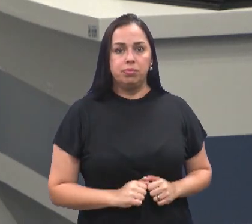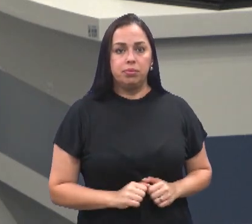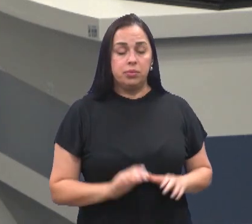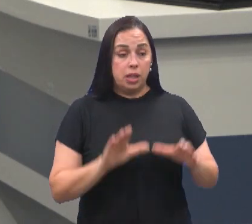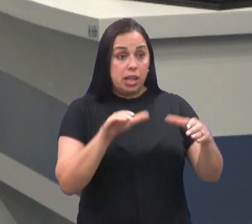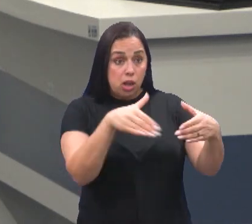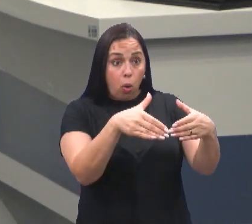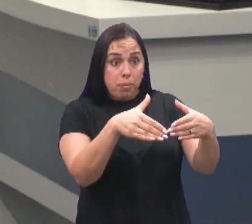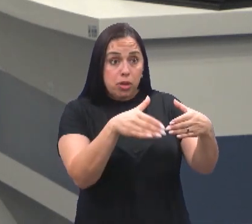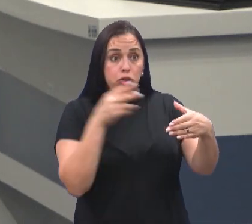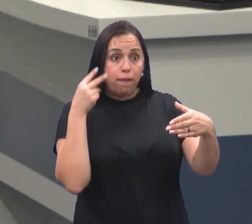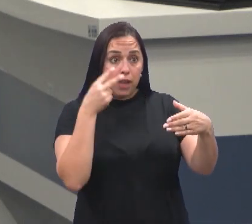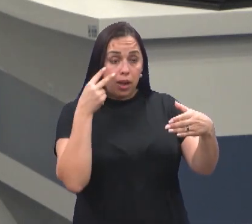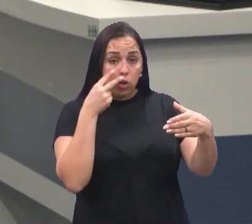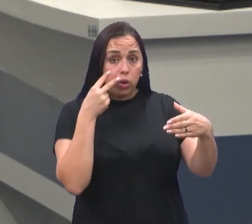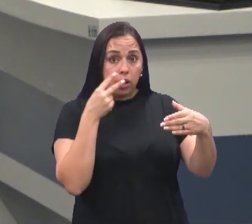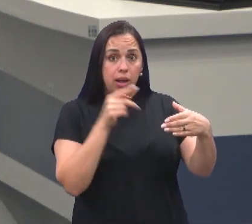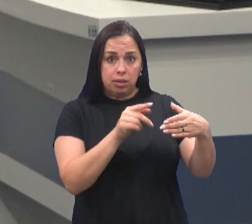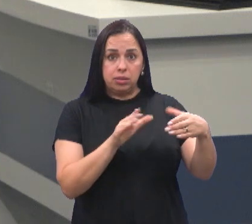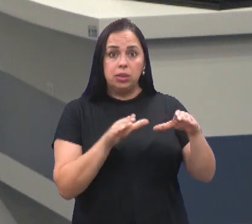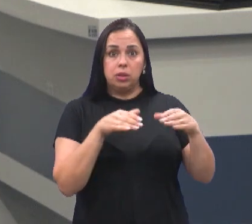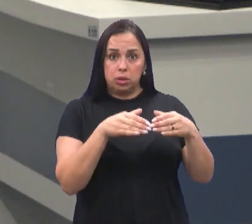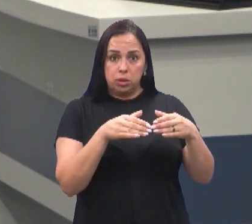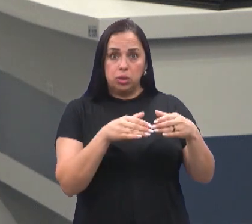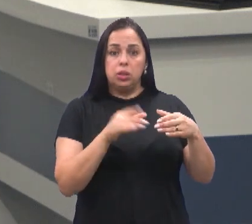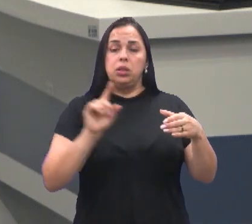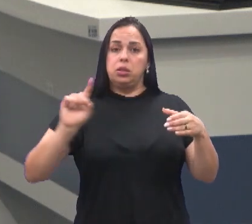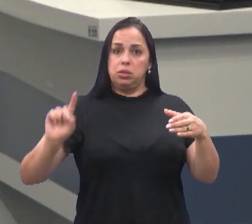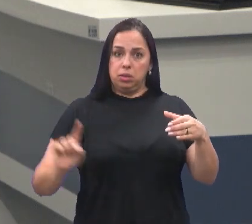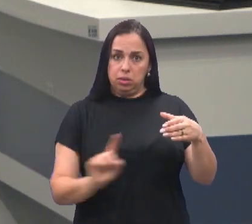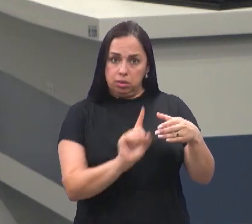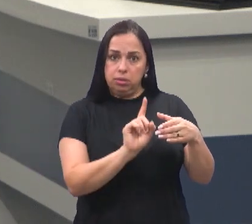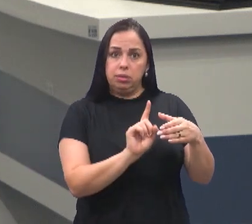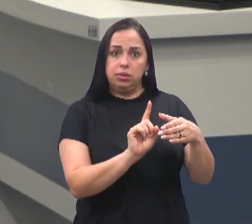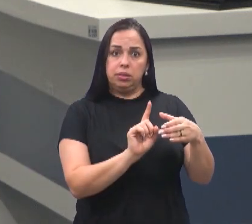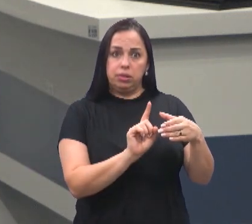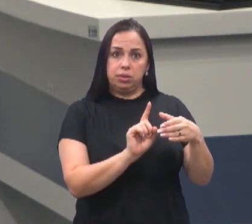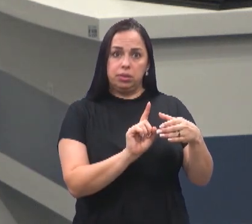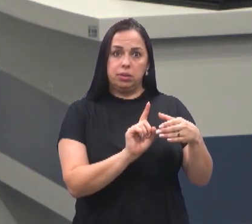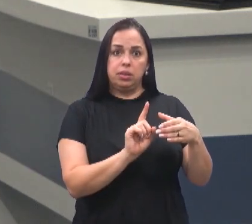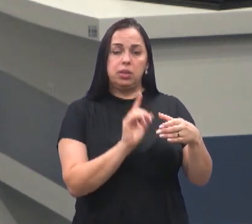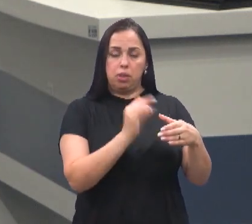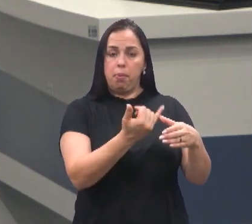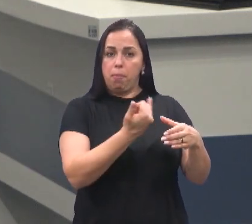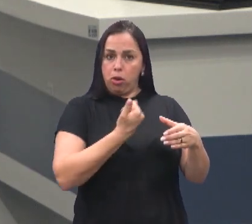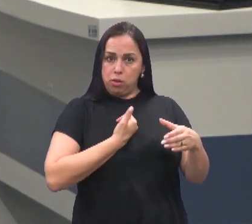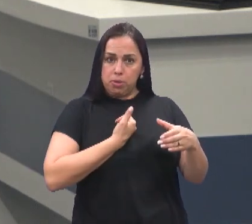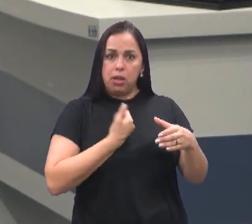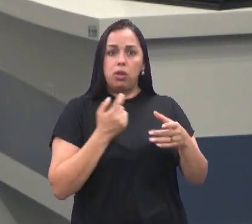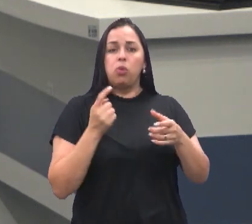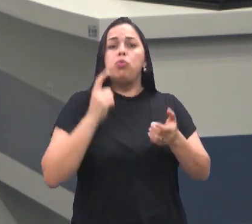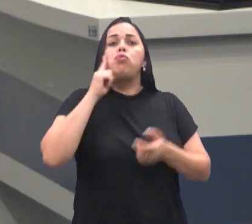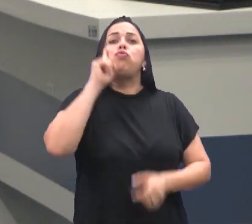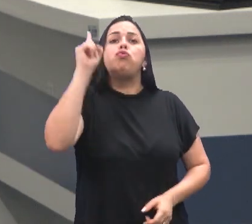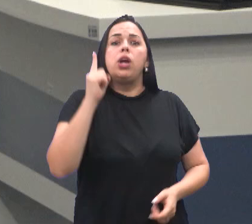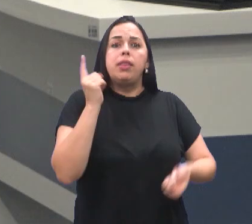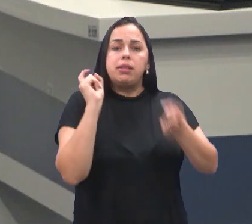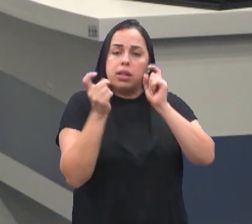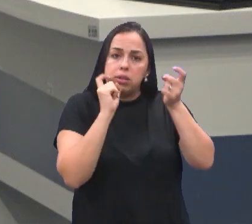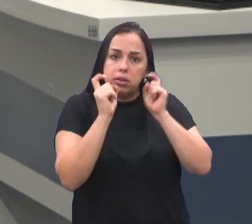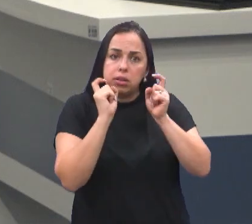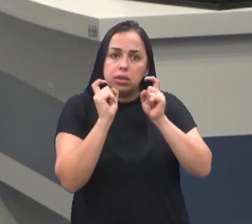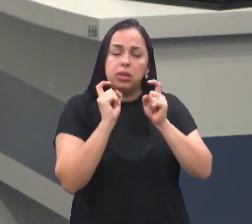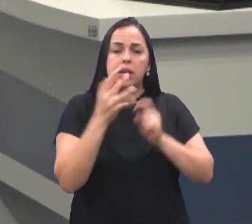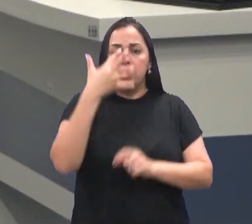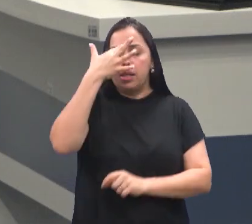comissão. A frente parlamentar. Regimental, mas como não está, mas é só me avisar as reuniões. E com certeza, não